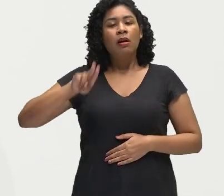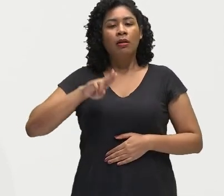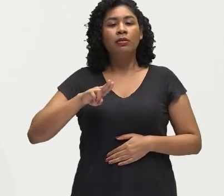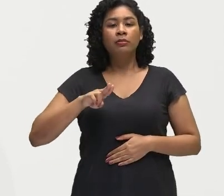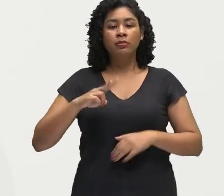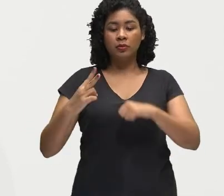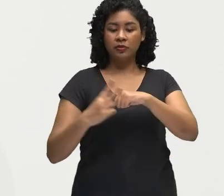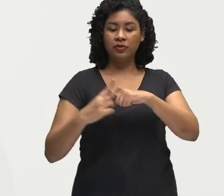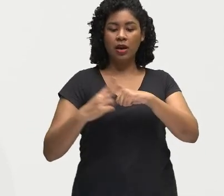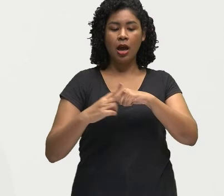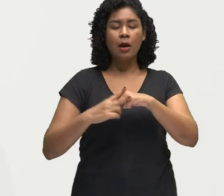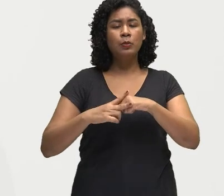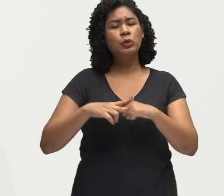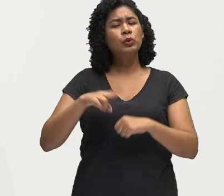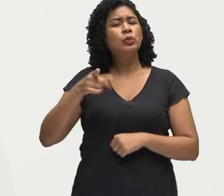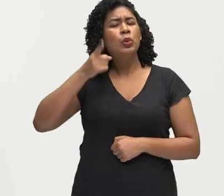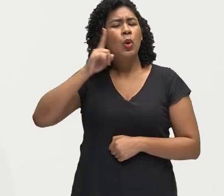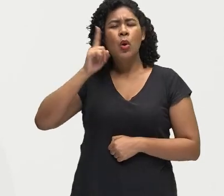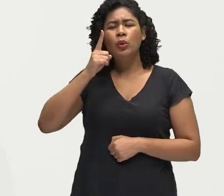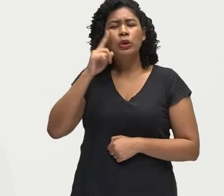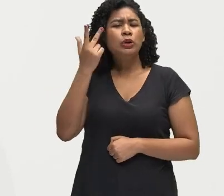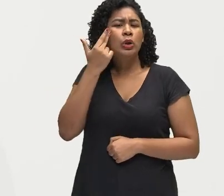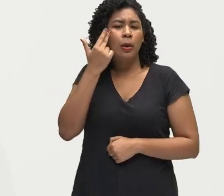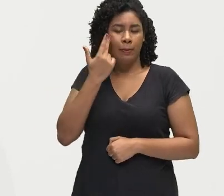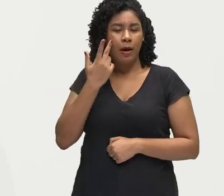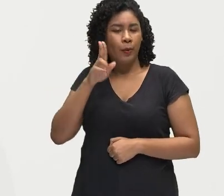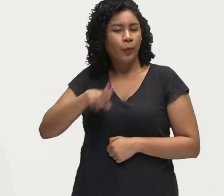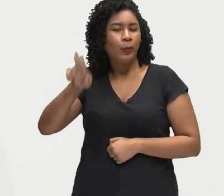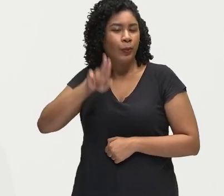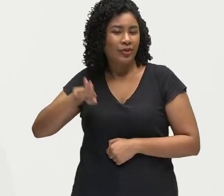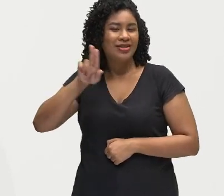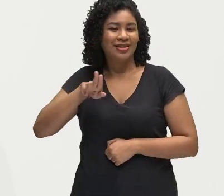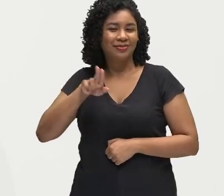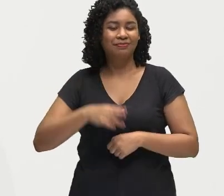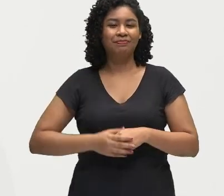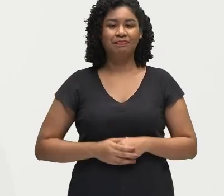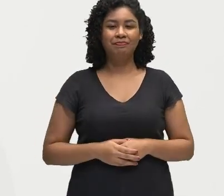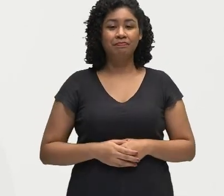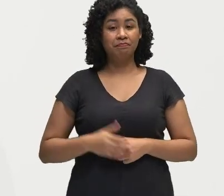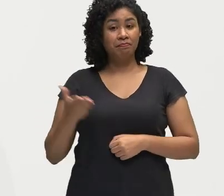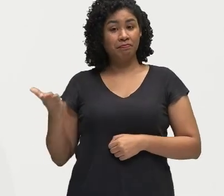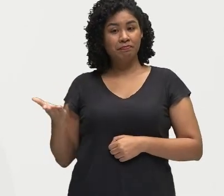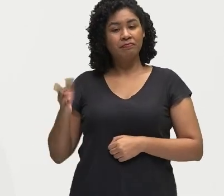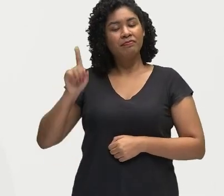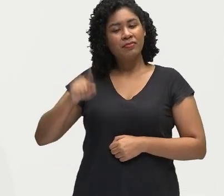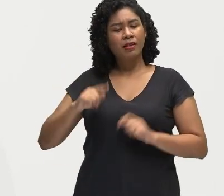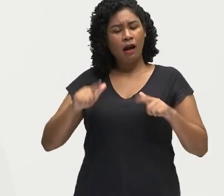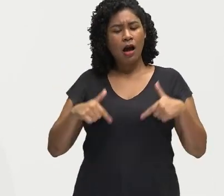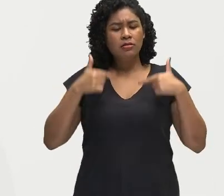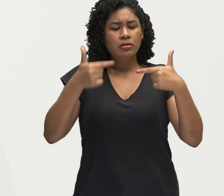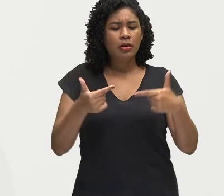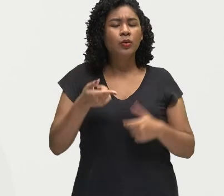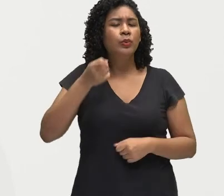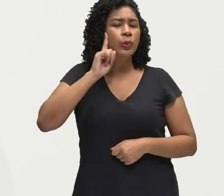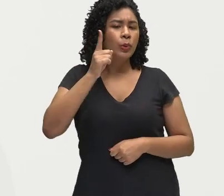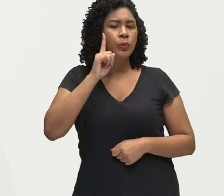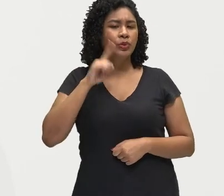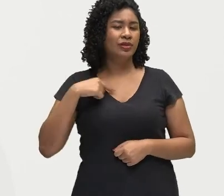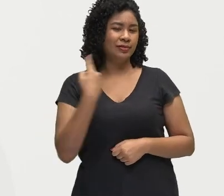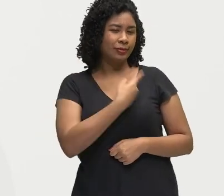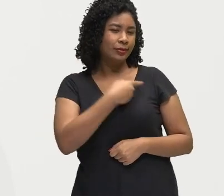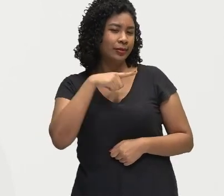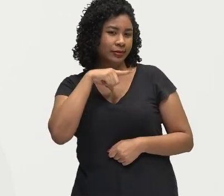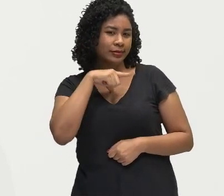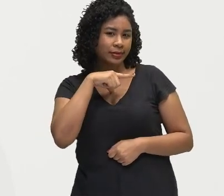Então, esses verbos que a gente está explorando aqui, que são os verbos irregulares, é sobre atividades que a gente faz no nosso dia a dia. Tudo bem? Então, a gente vai ver